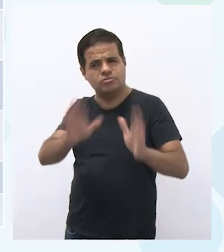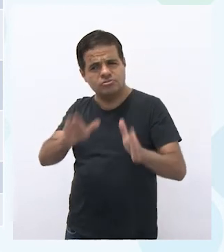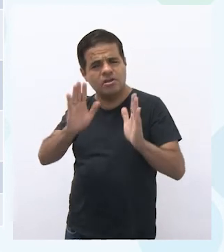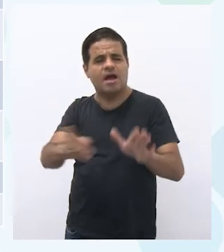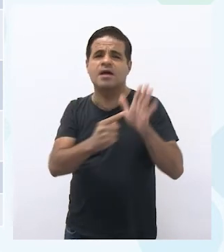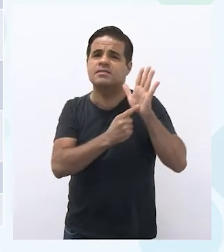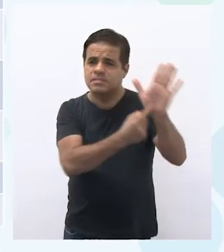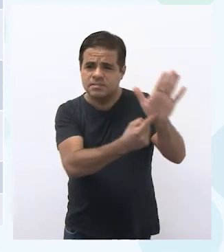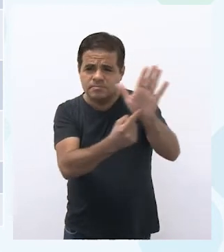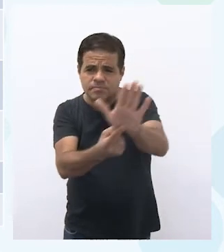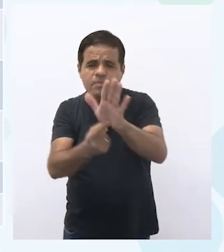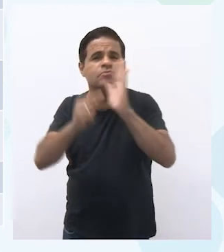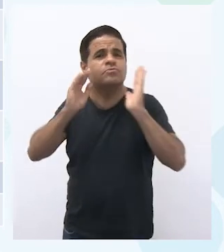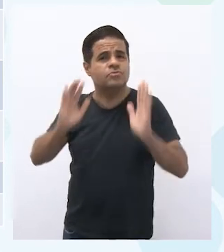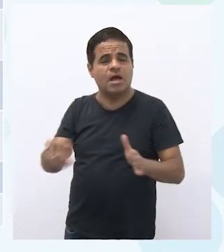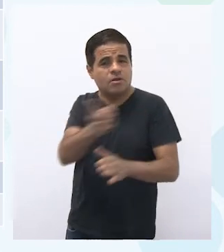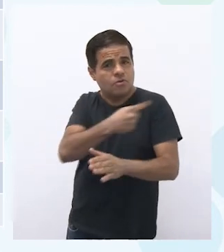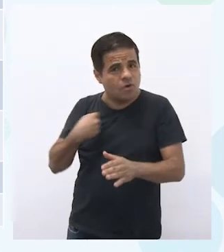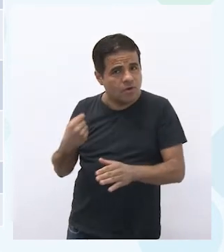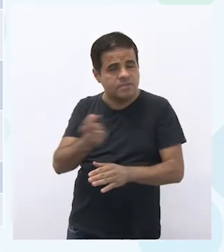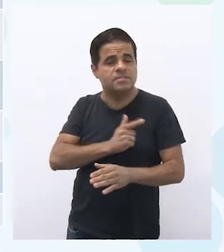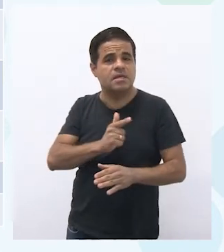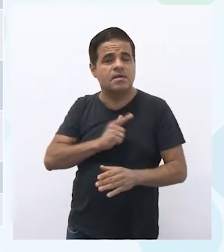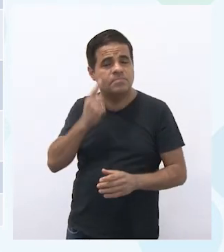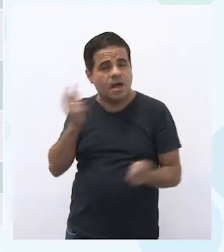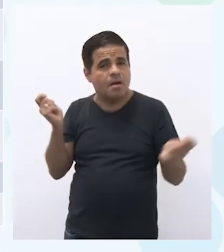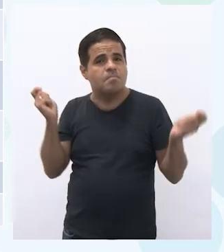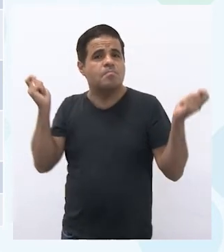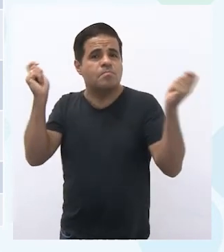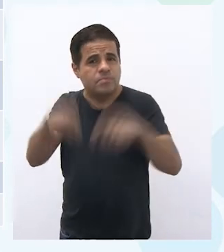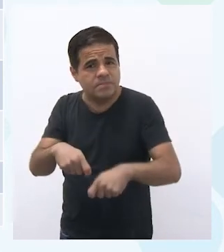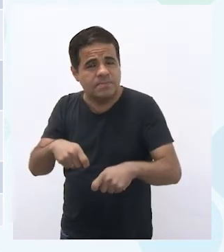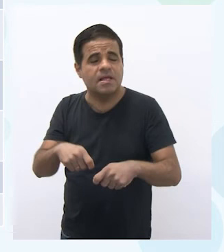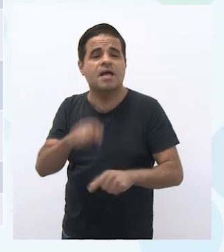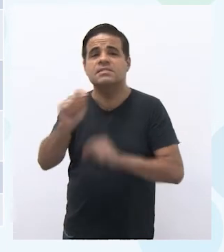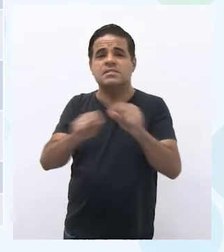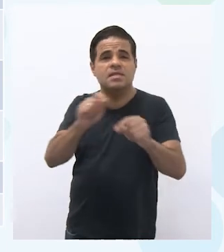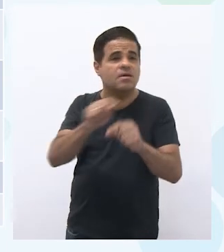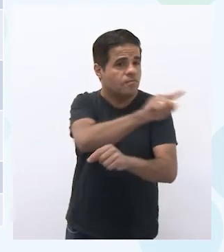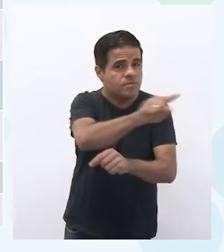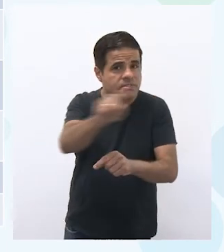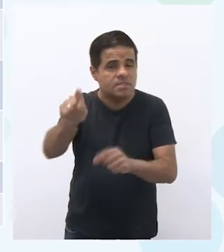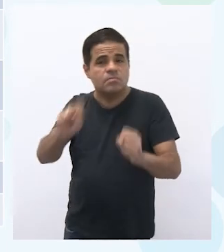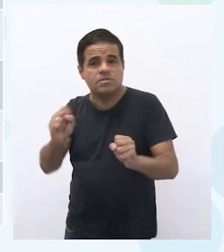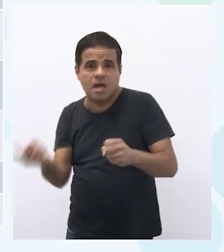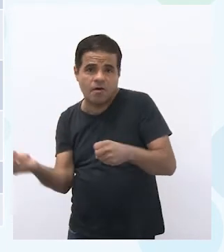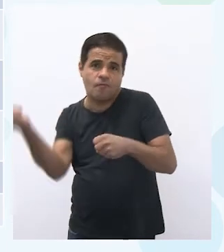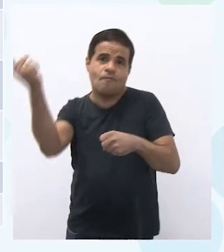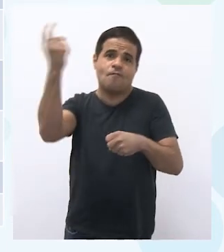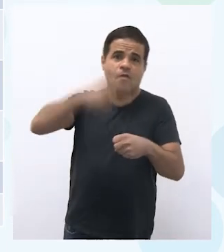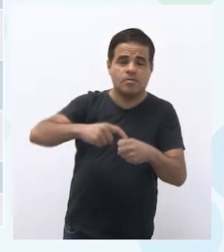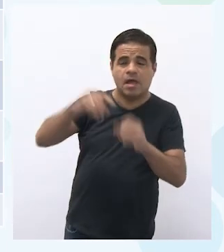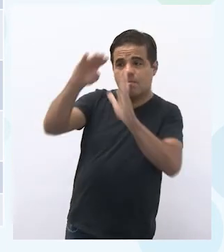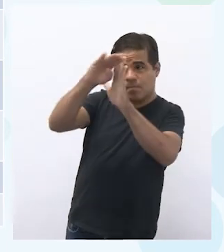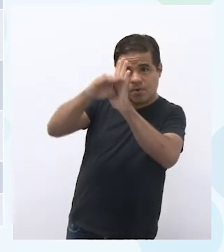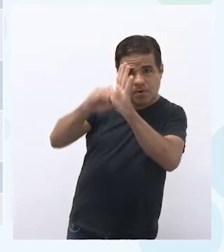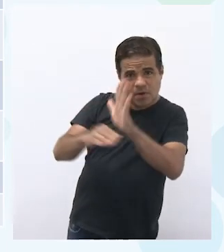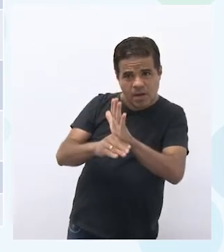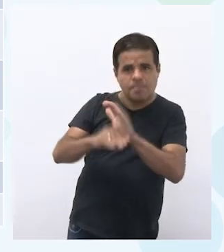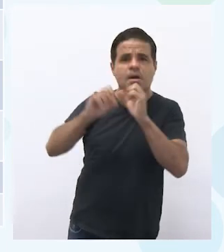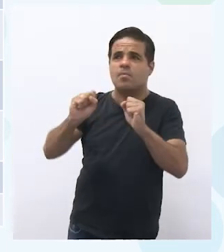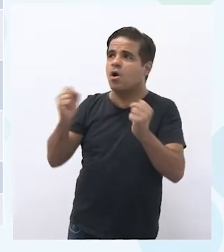exibidos, e nós temos também a possibilidade de que vocês retomem esses programas. Podia